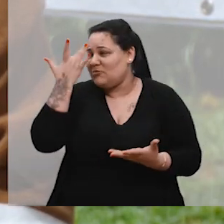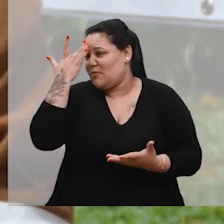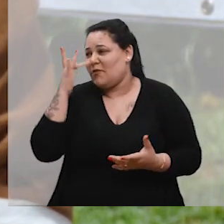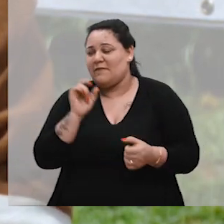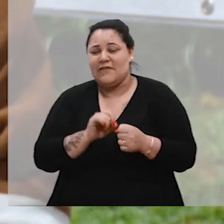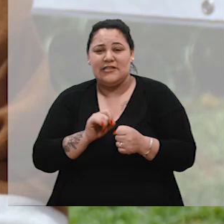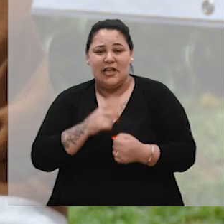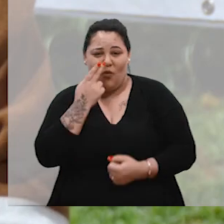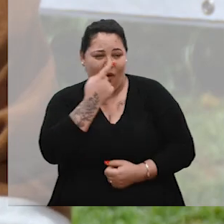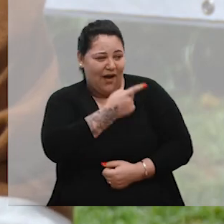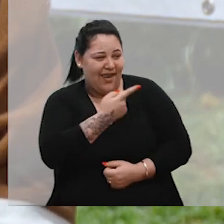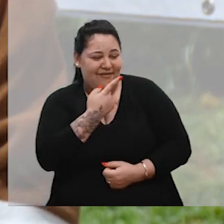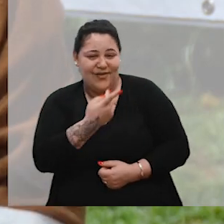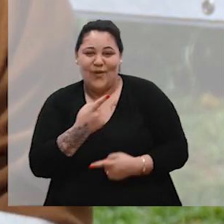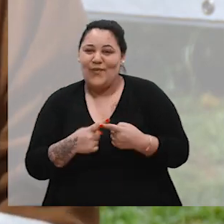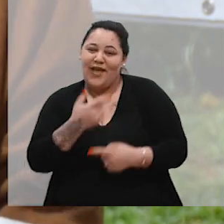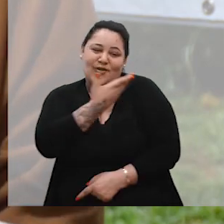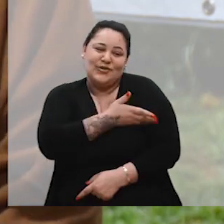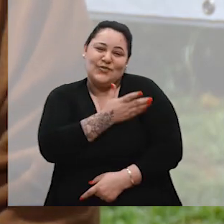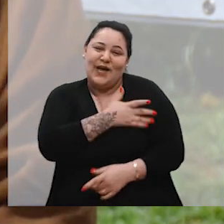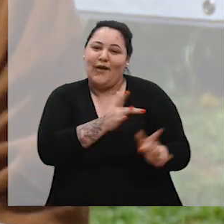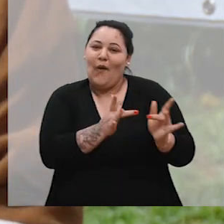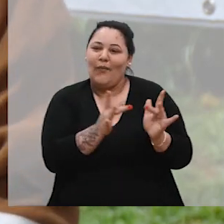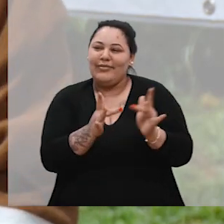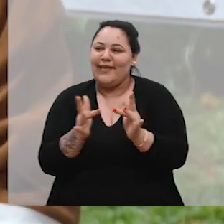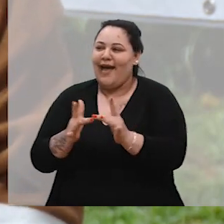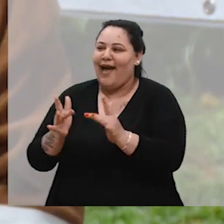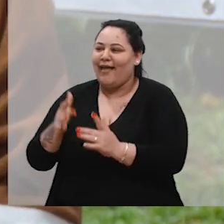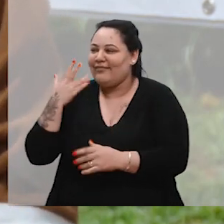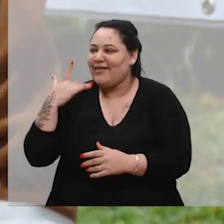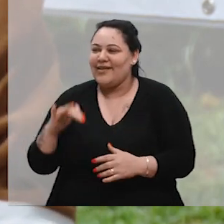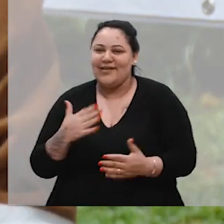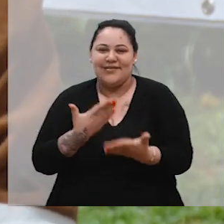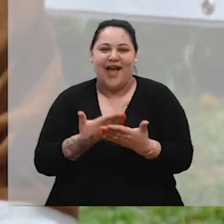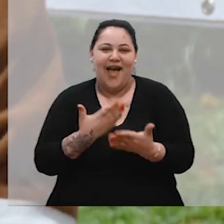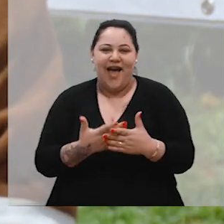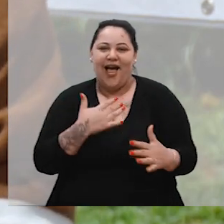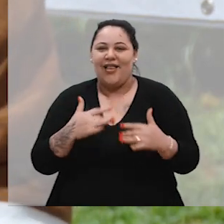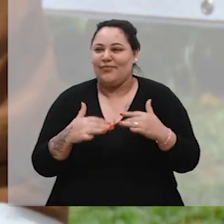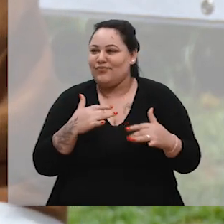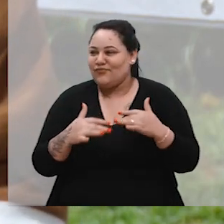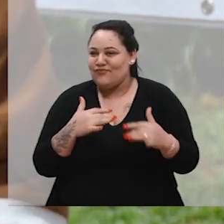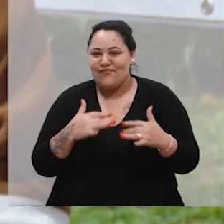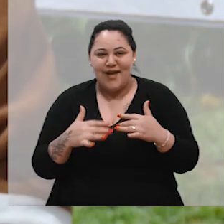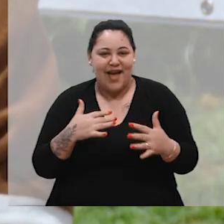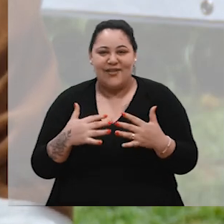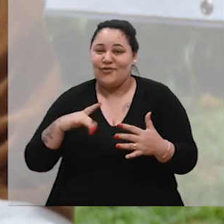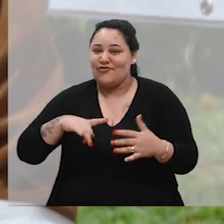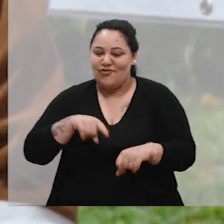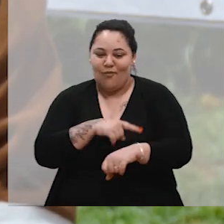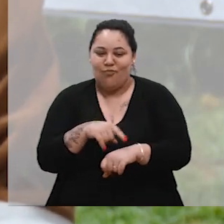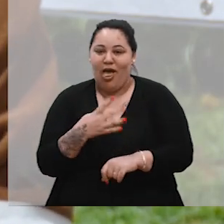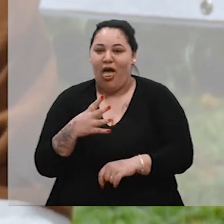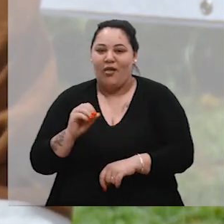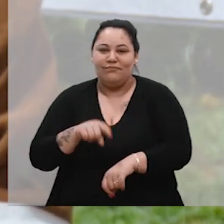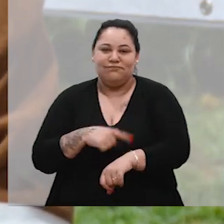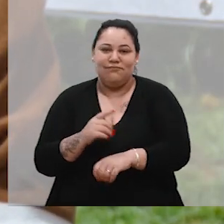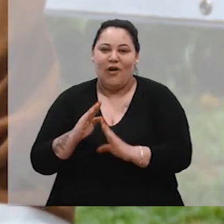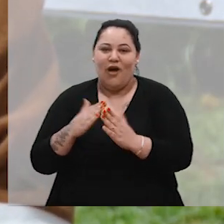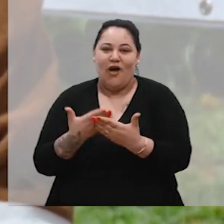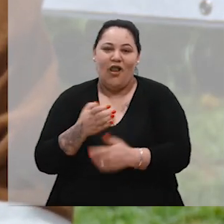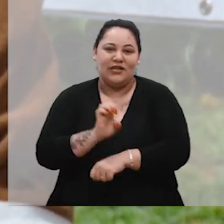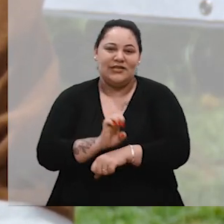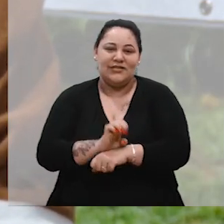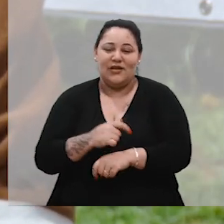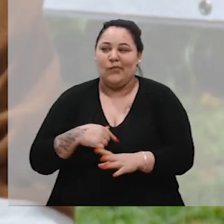antes também, né? Nós acostumados em sala de aula, com aquele envolvimento todo. Eu tinha 40 horas, né, numa escola